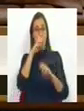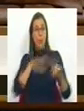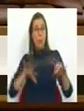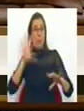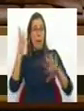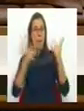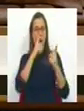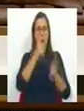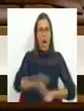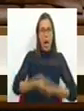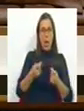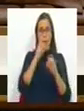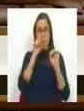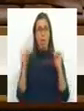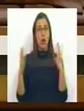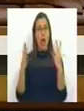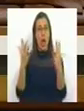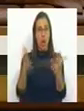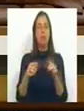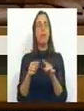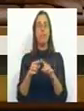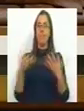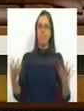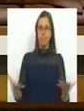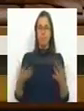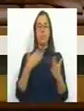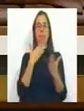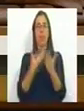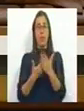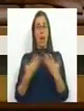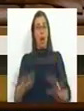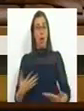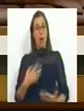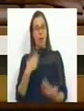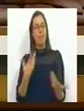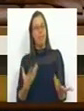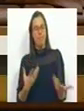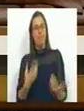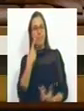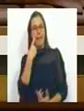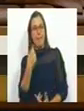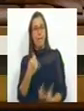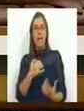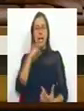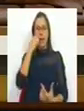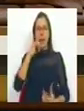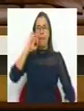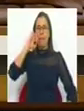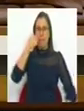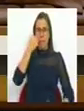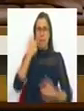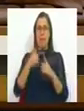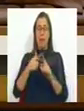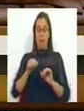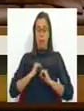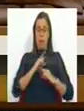ambientais, agrícolas e florestais com que anualmente nos confrontamos constituem graves ameaças não só